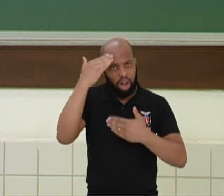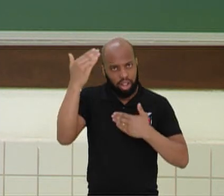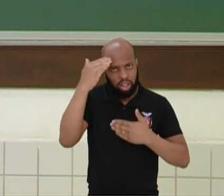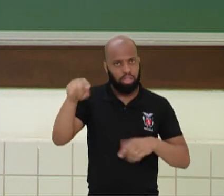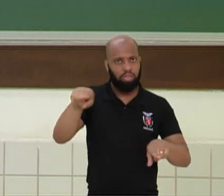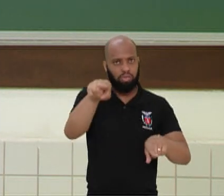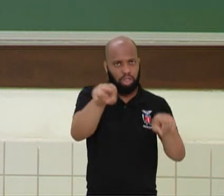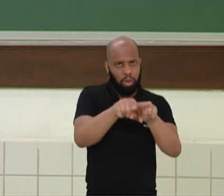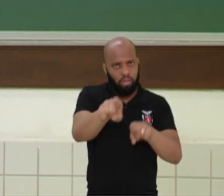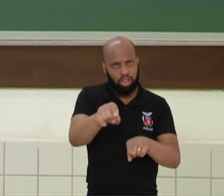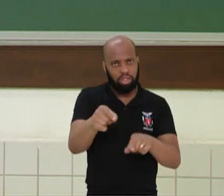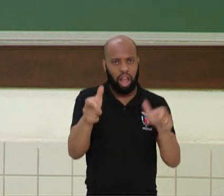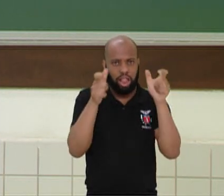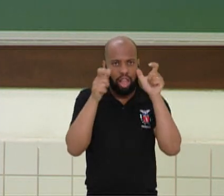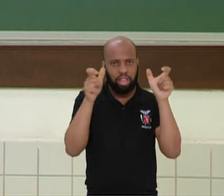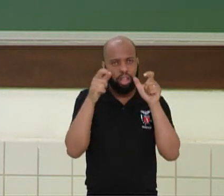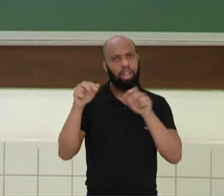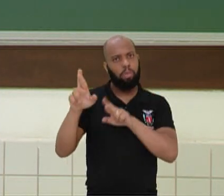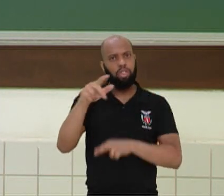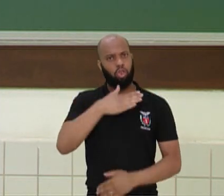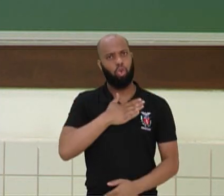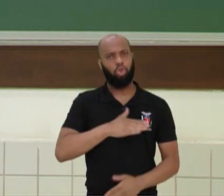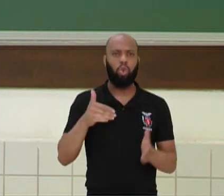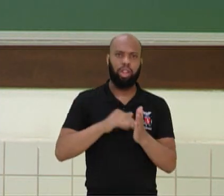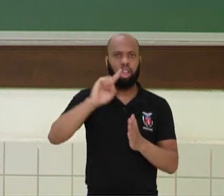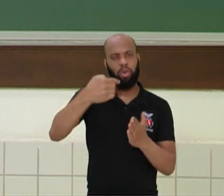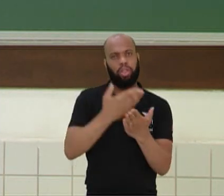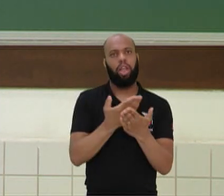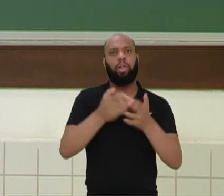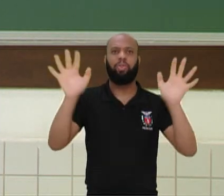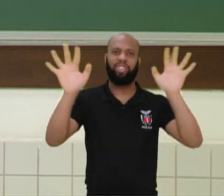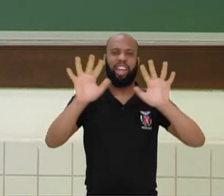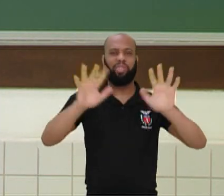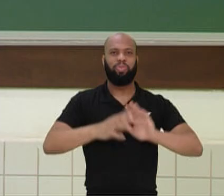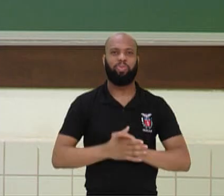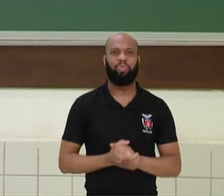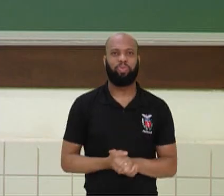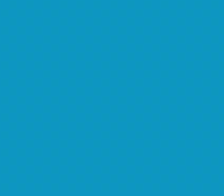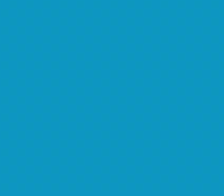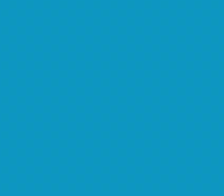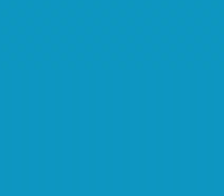agradeço muito a sua atenção, espero que tenha gostado da aula e até a próxima. Tchau!